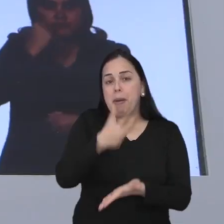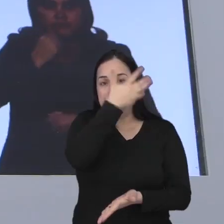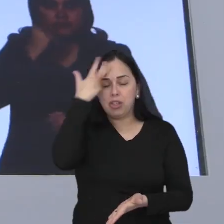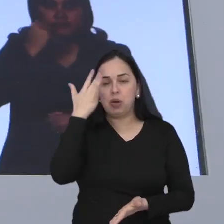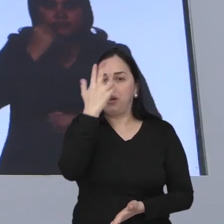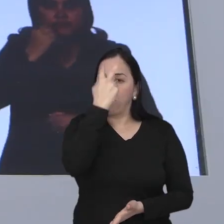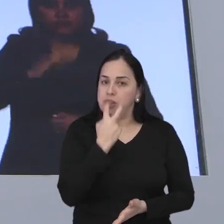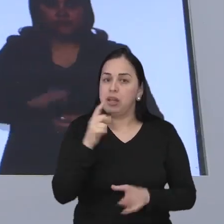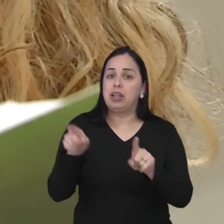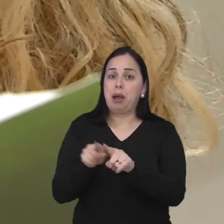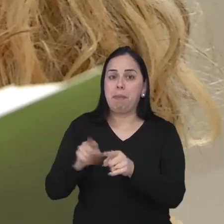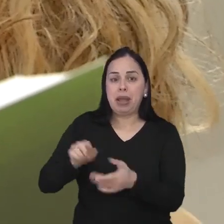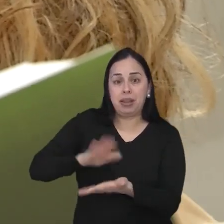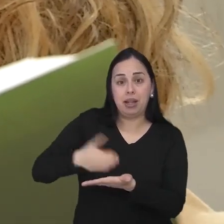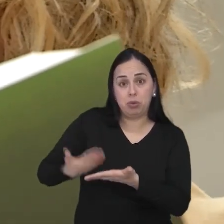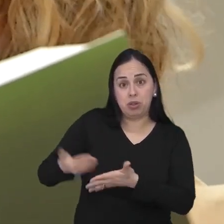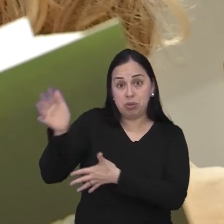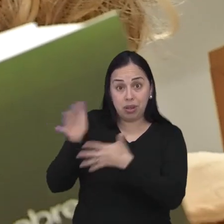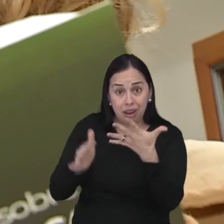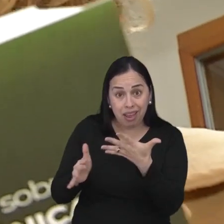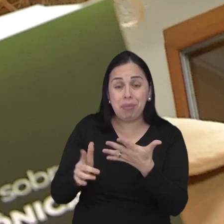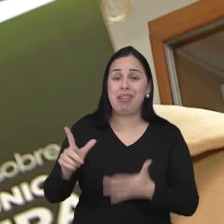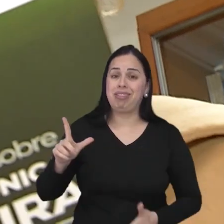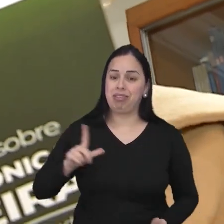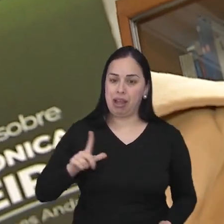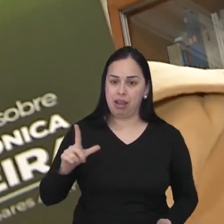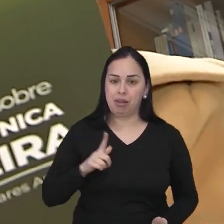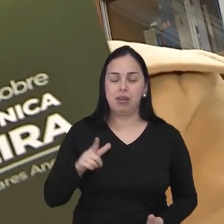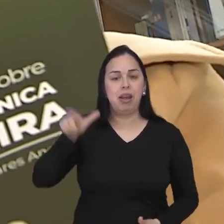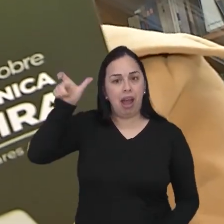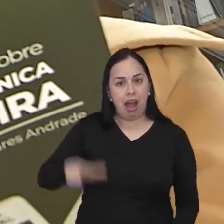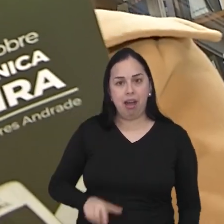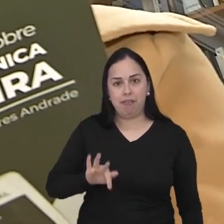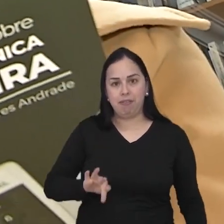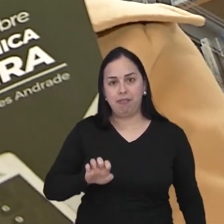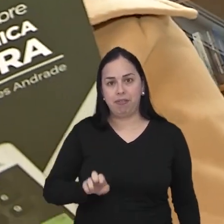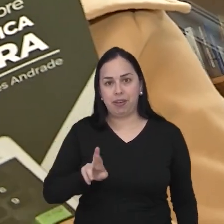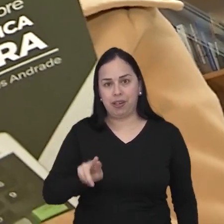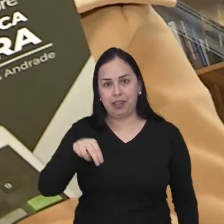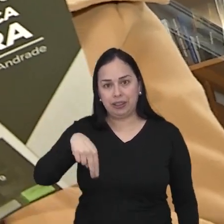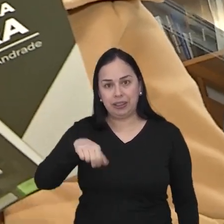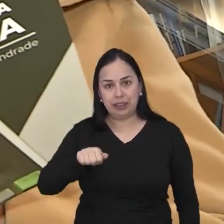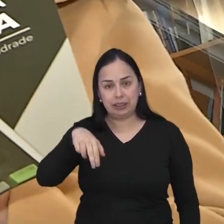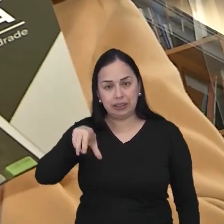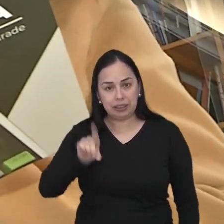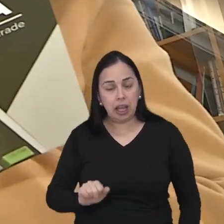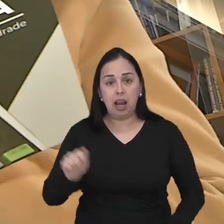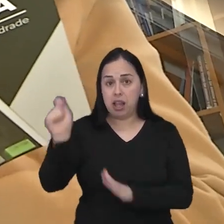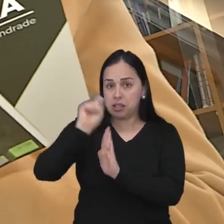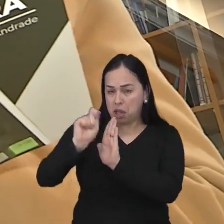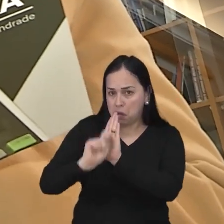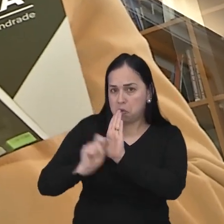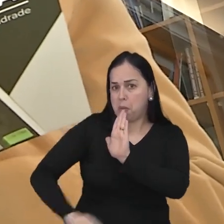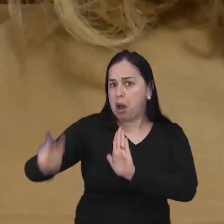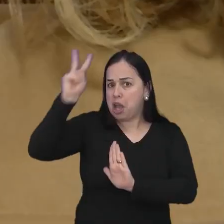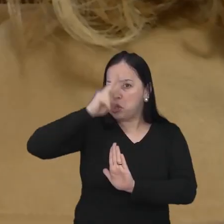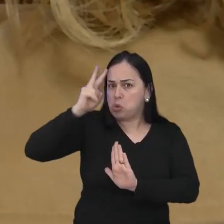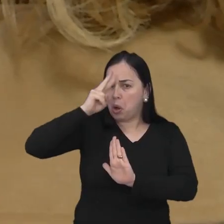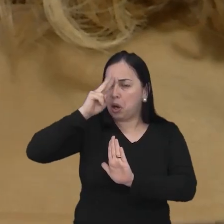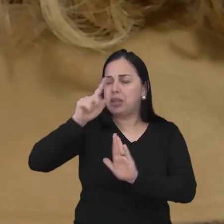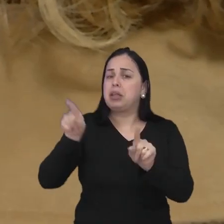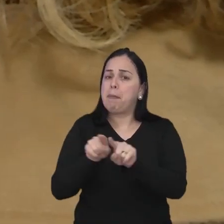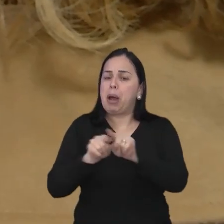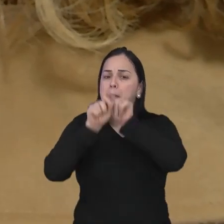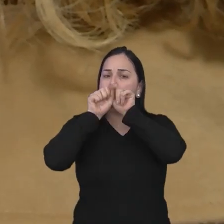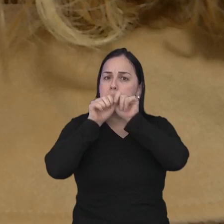e vídeo em libras. A Fernanda escreveu um livro sobre a história da urna eletrônica e como ela se popularizou no país.